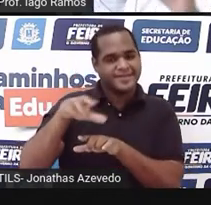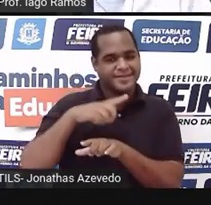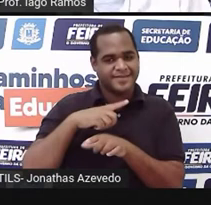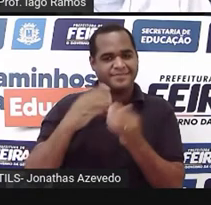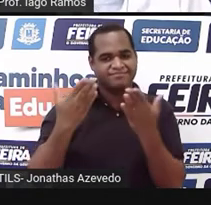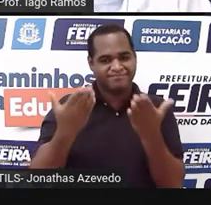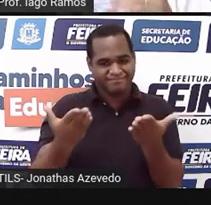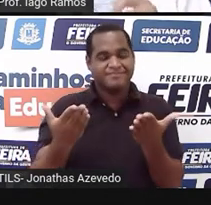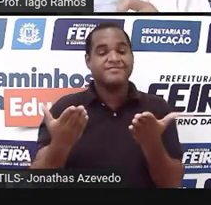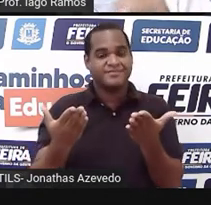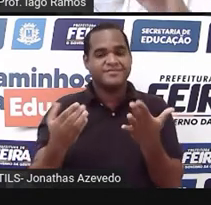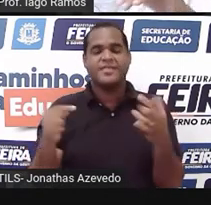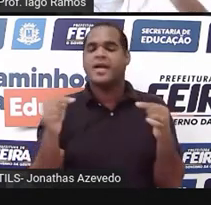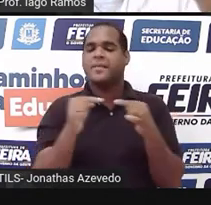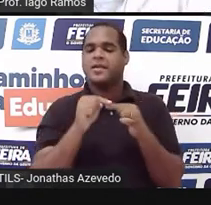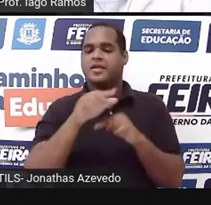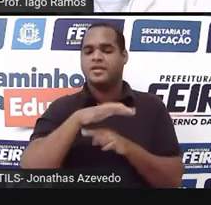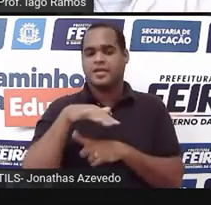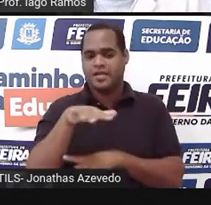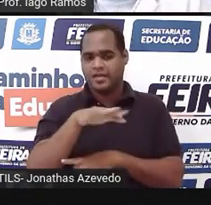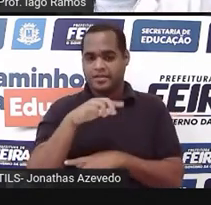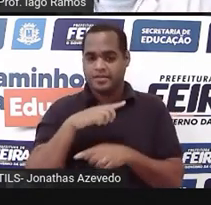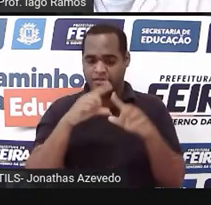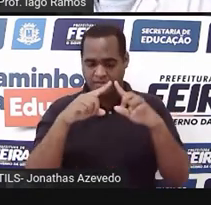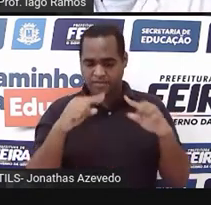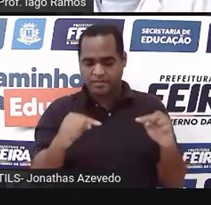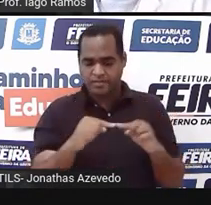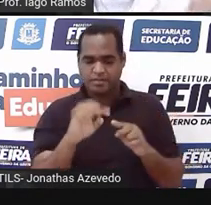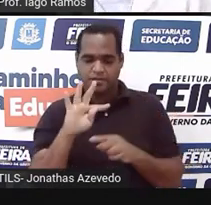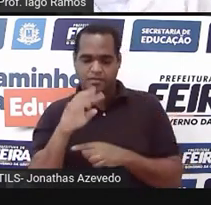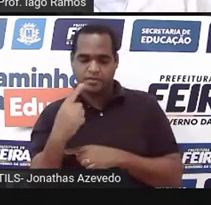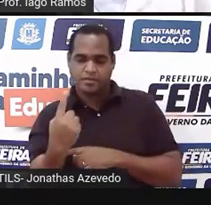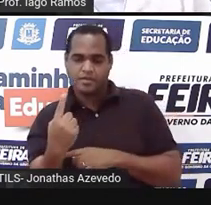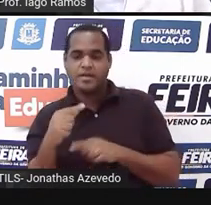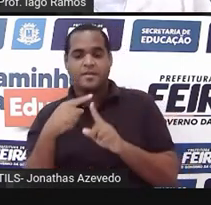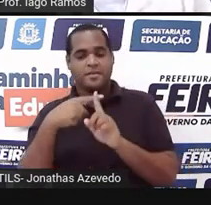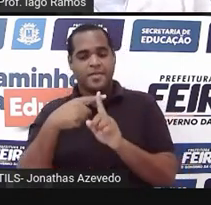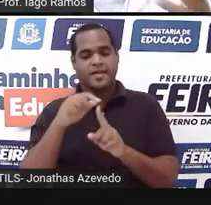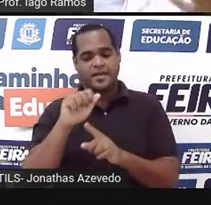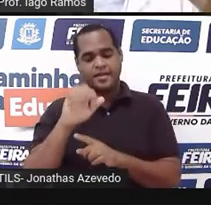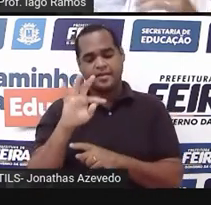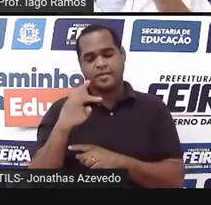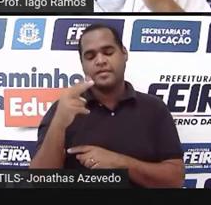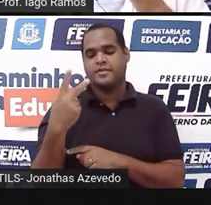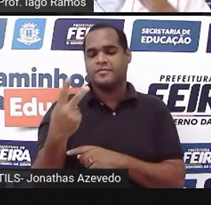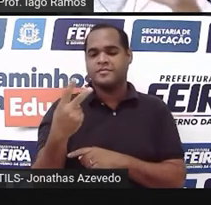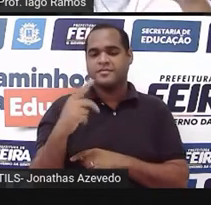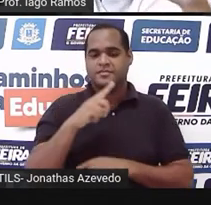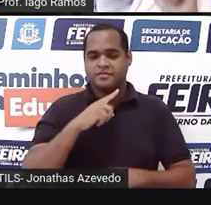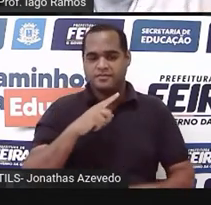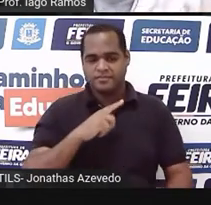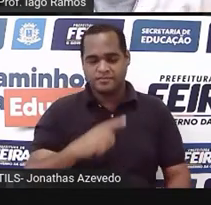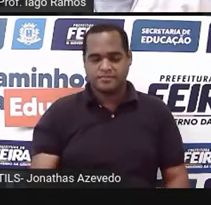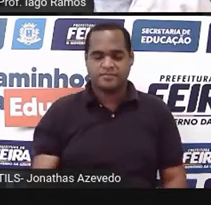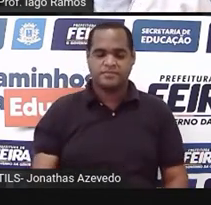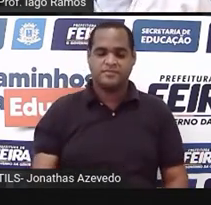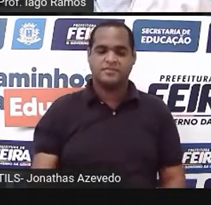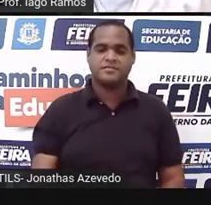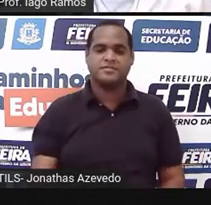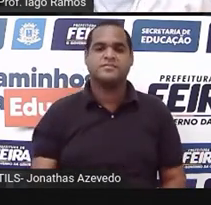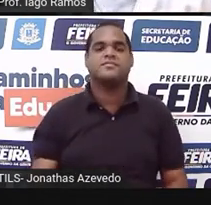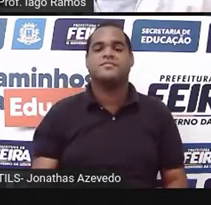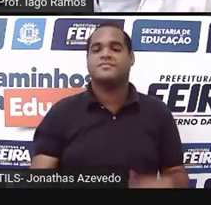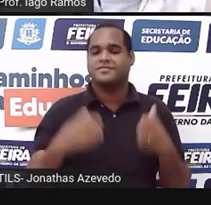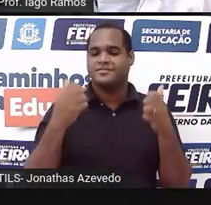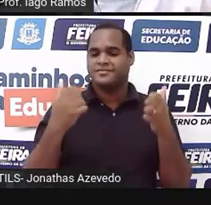e área do trapézio vai ser a área do triângulo até um mais a área do triângulo dois até dois vamos fazer